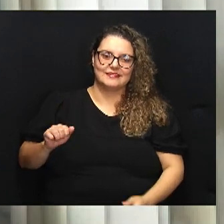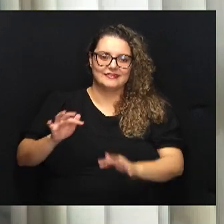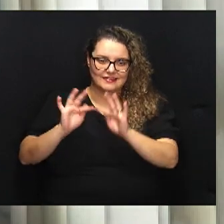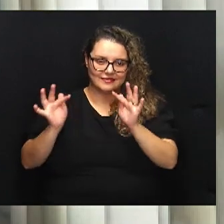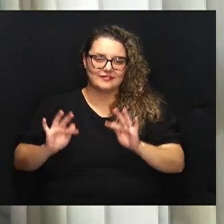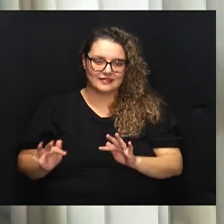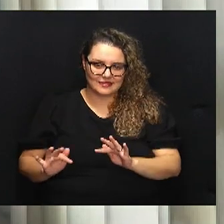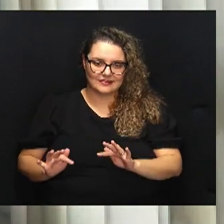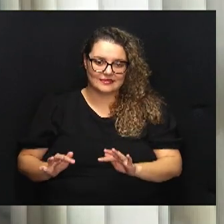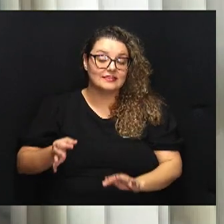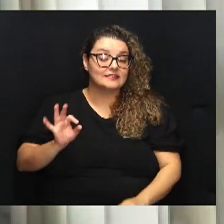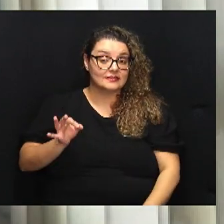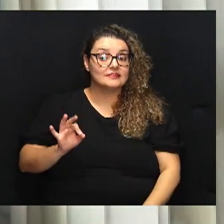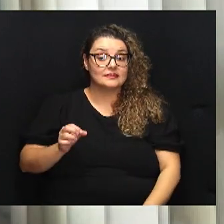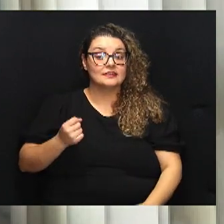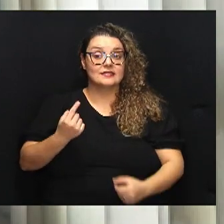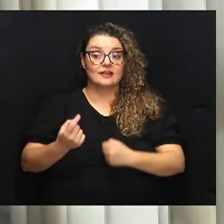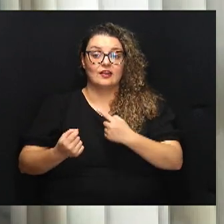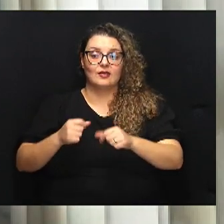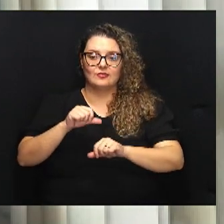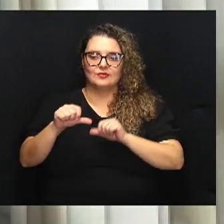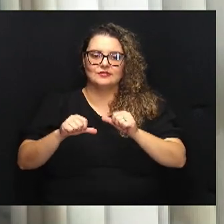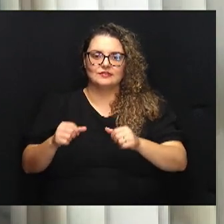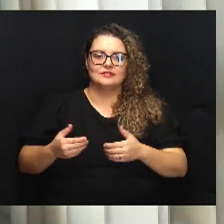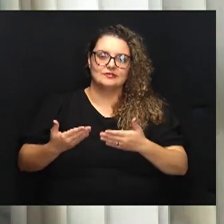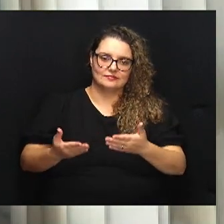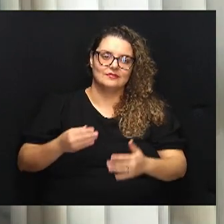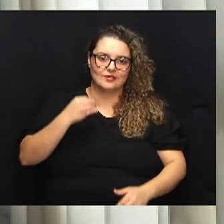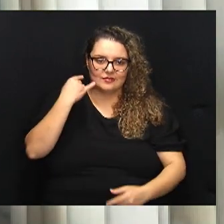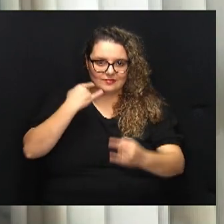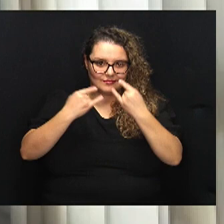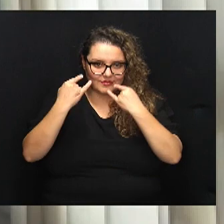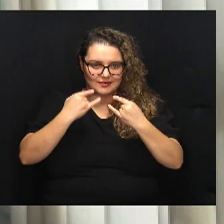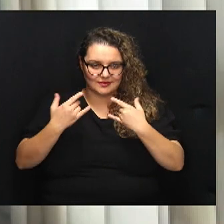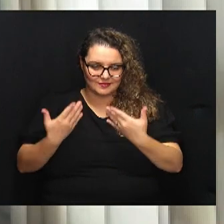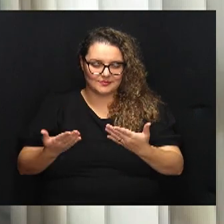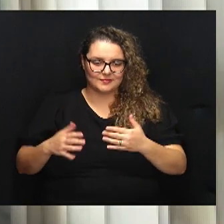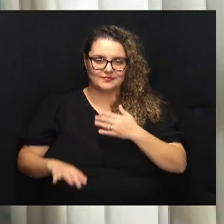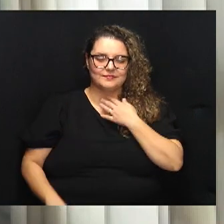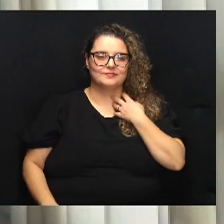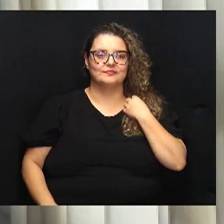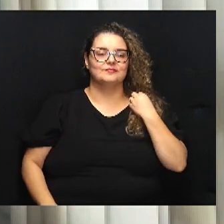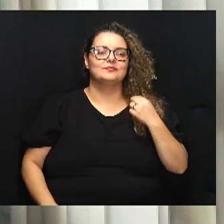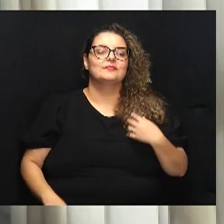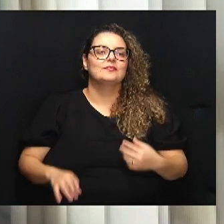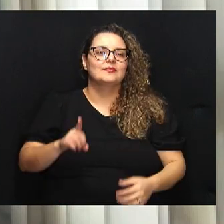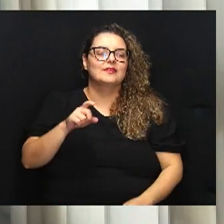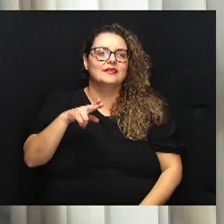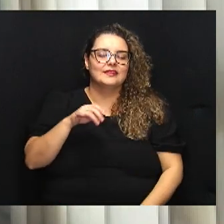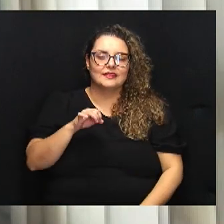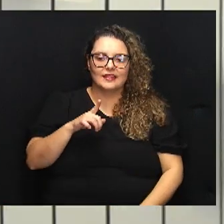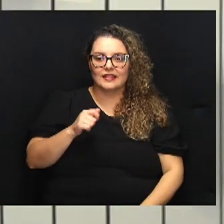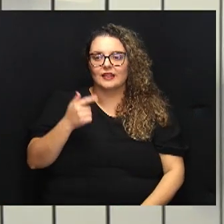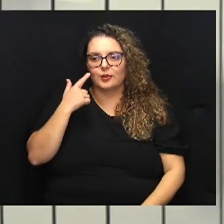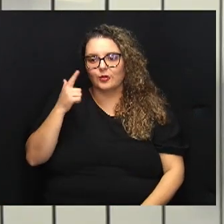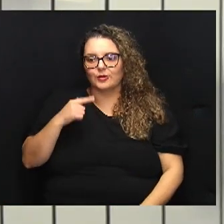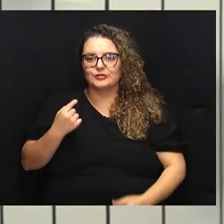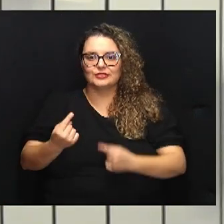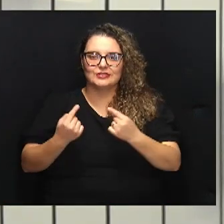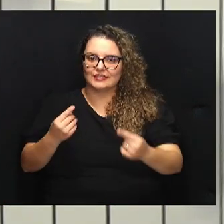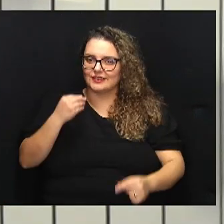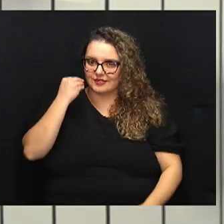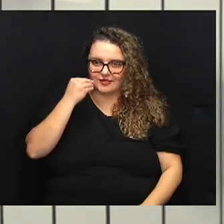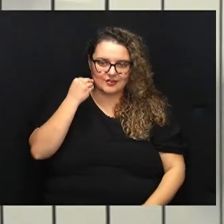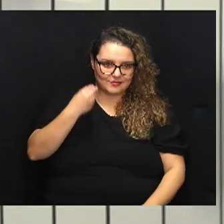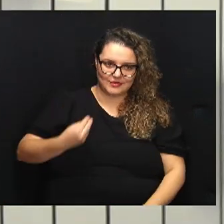pode fazer alguma mudança ou trazer alguma inspiração para você. Ô, Daniela, claro que cada leitor tem a sua experiência